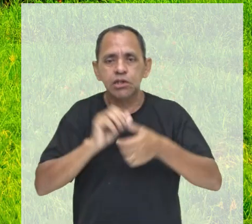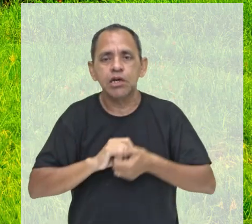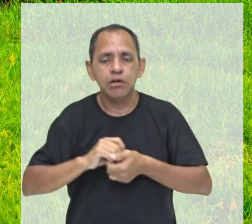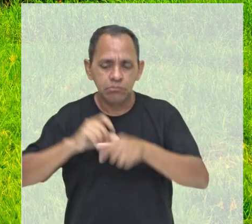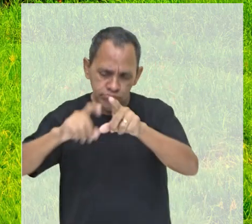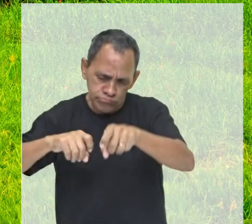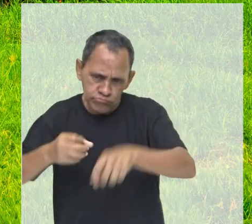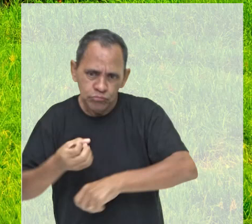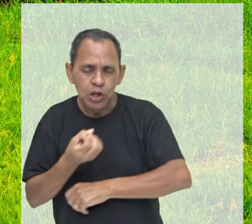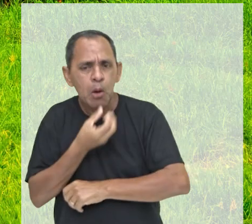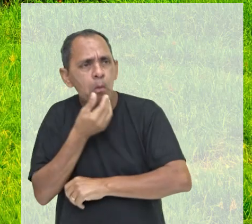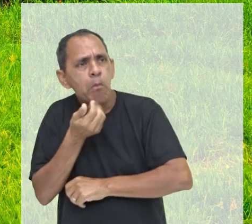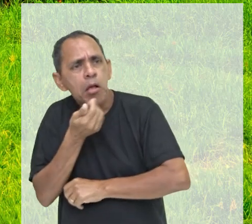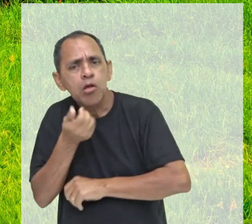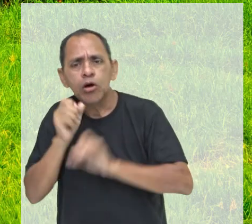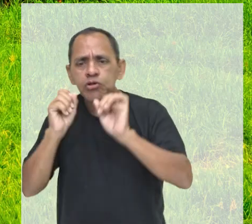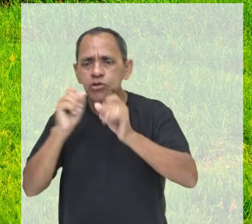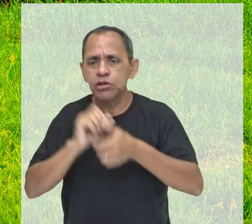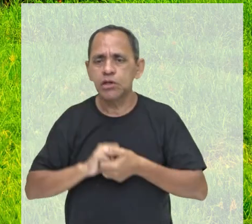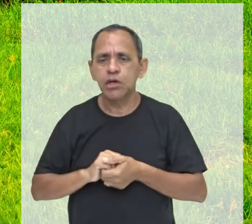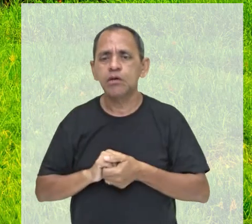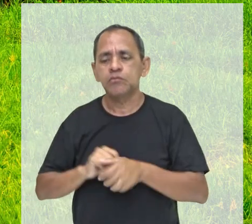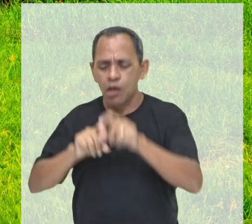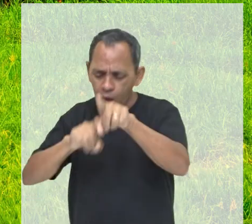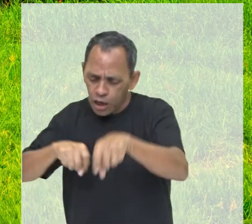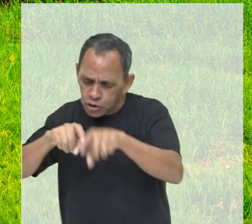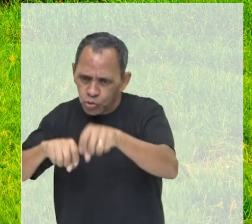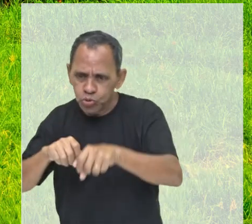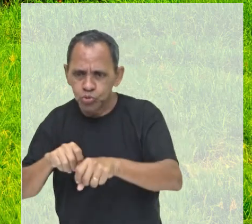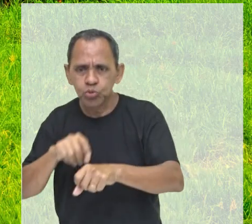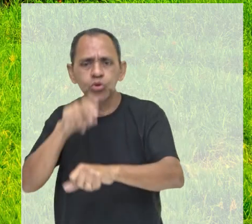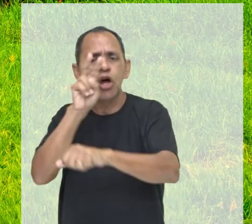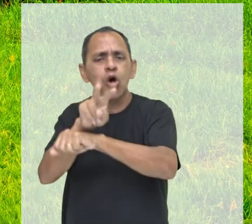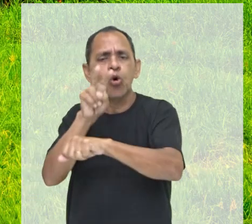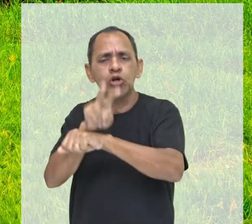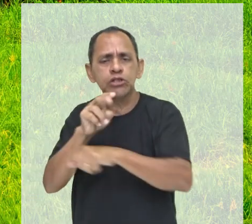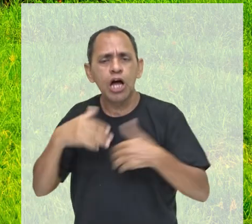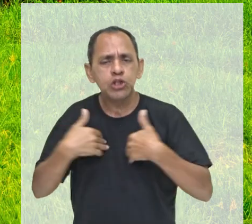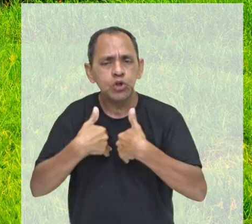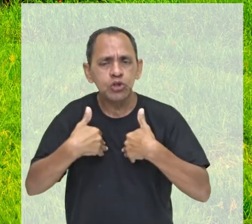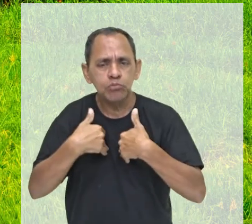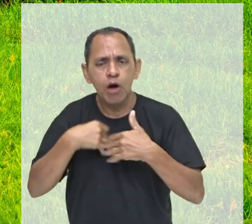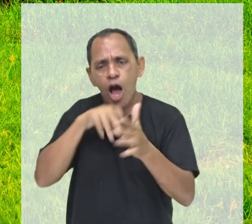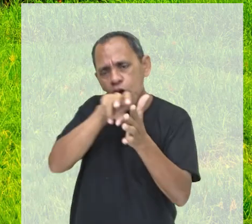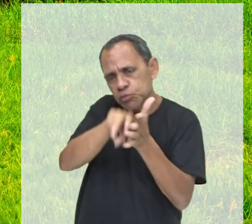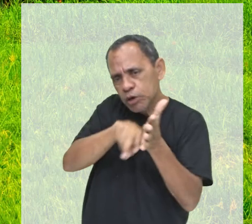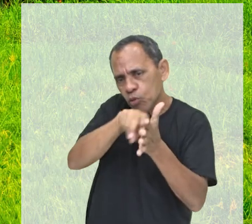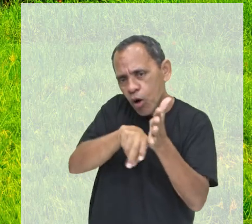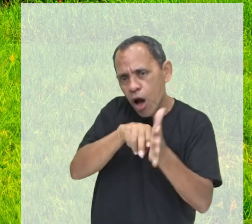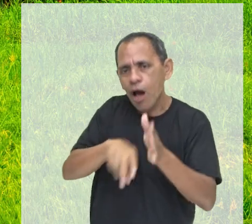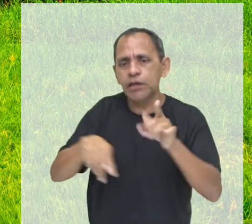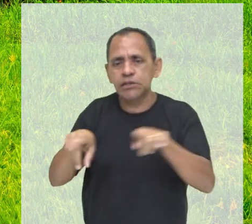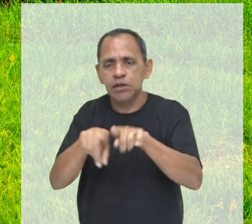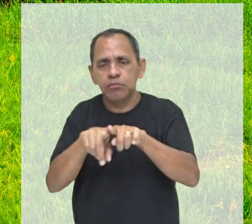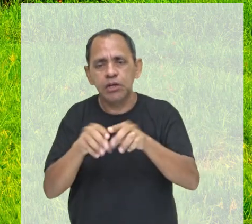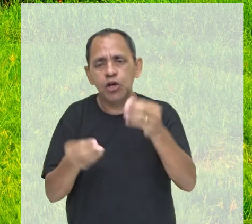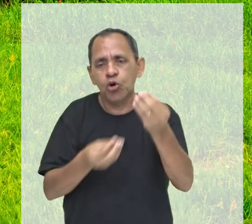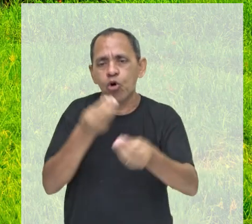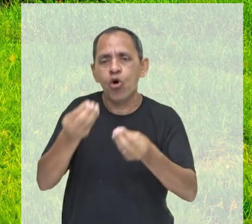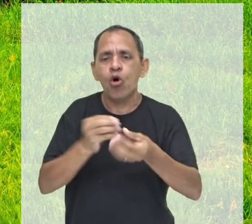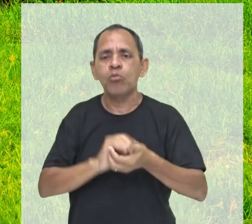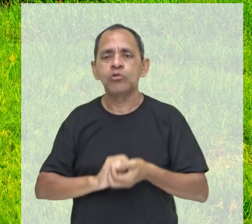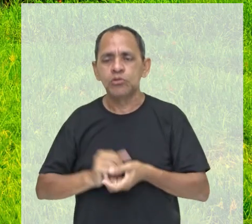cultivos ali ligado à agricultura, a cuidar dos animais, com a pecuária, né, e até mesmo de